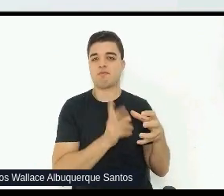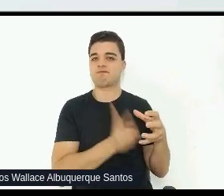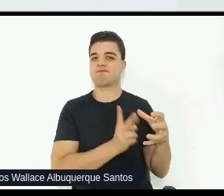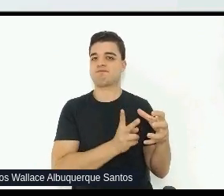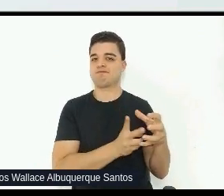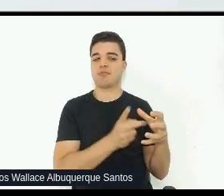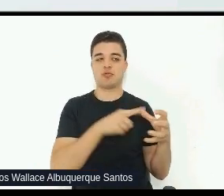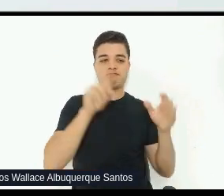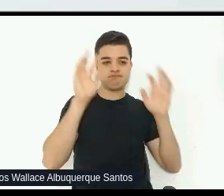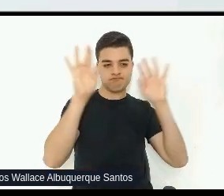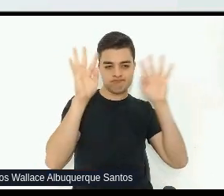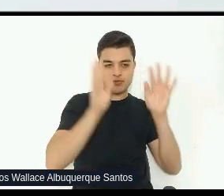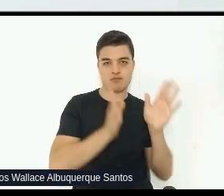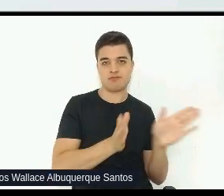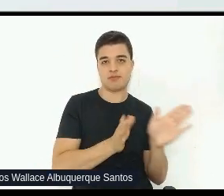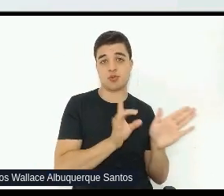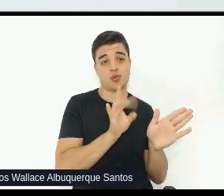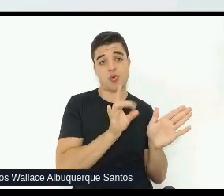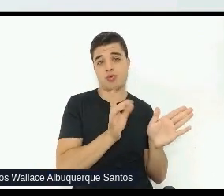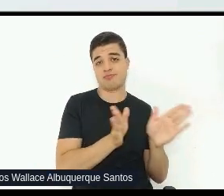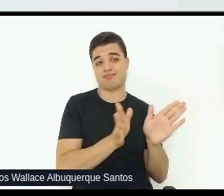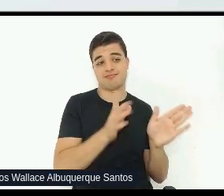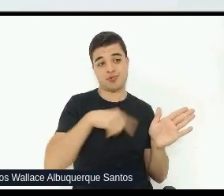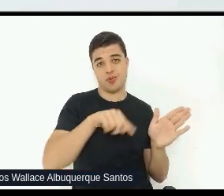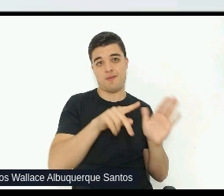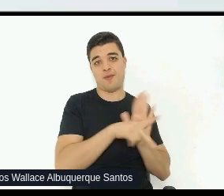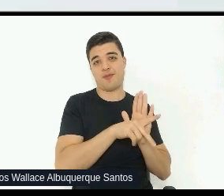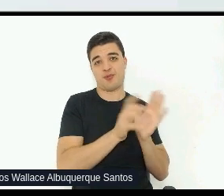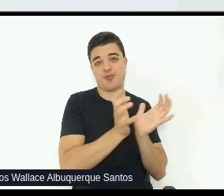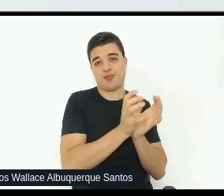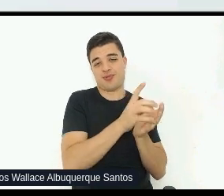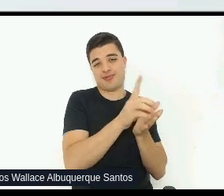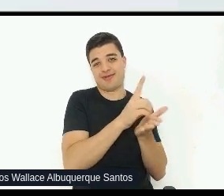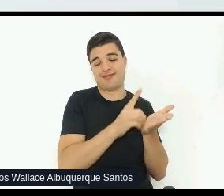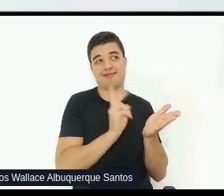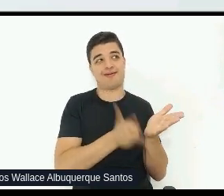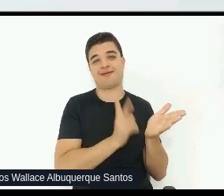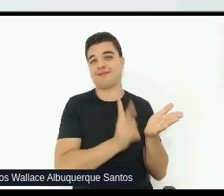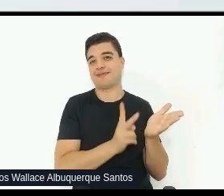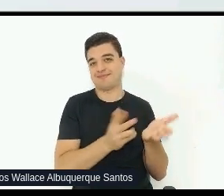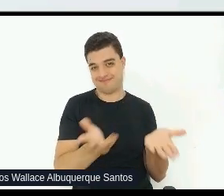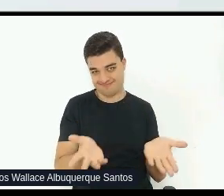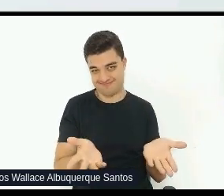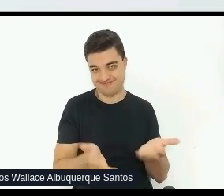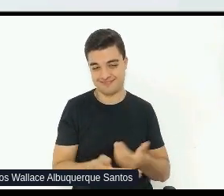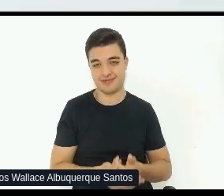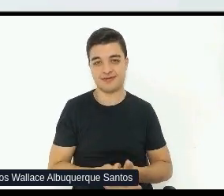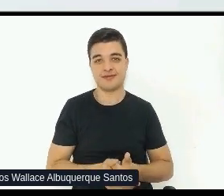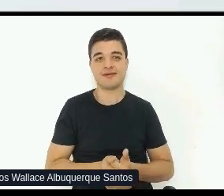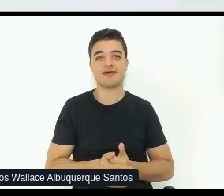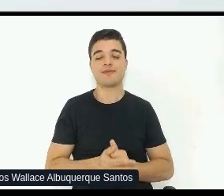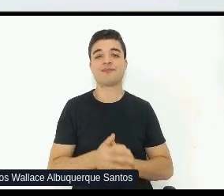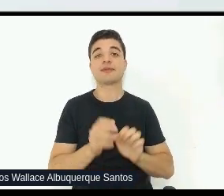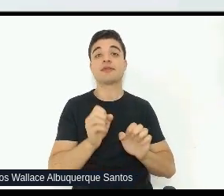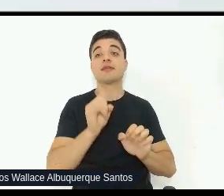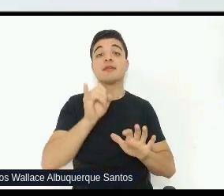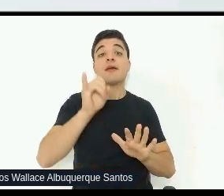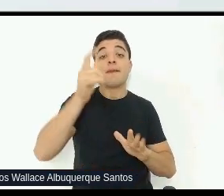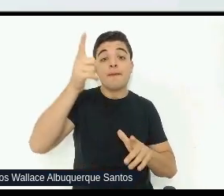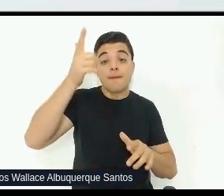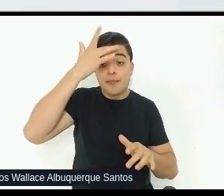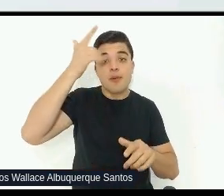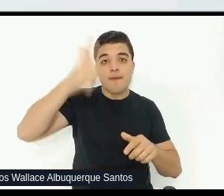pensando em acessibilidade, já foi dito aqui hoje. Então, às vezes, se você vai fazer com mais gente, faça